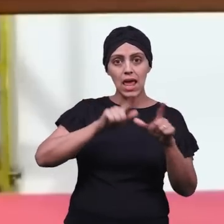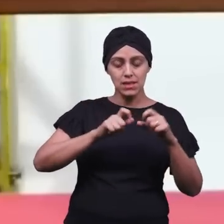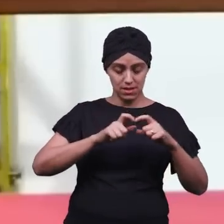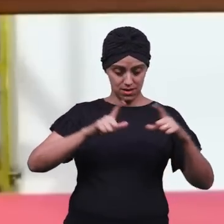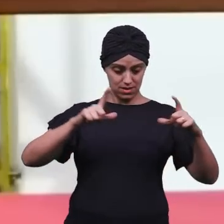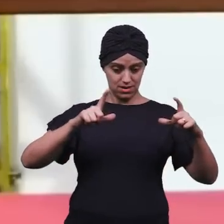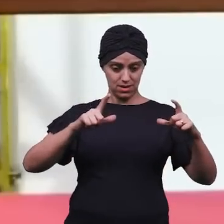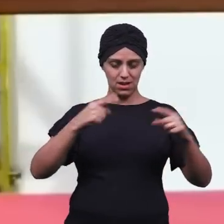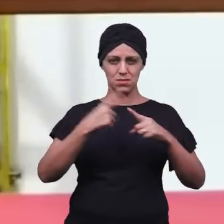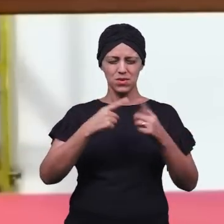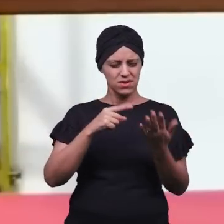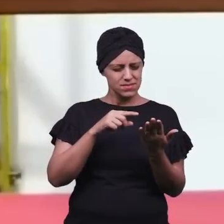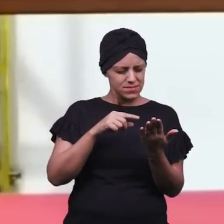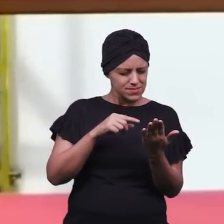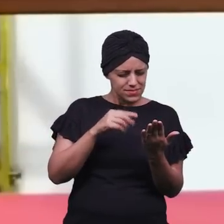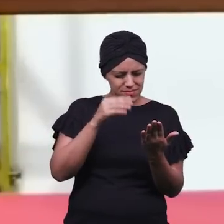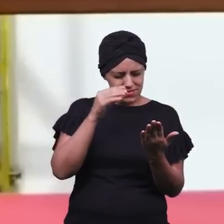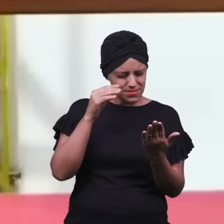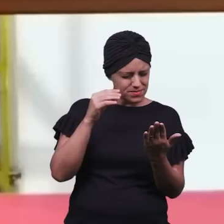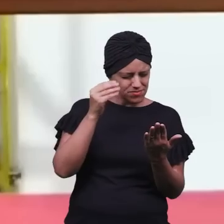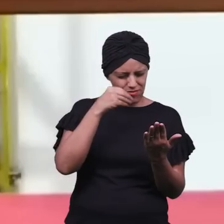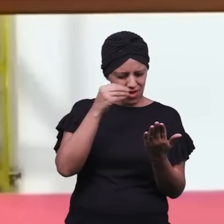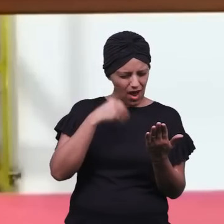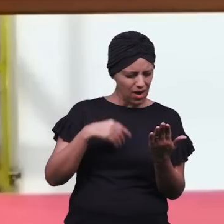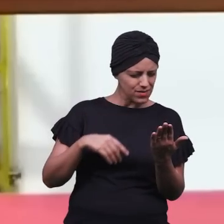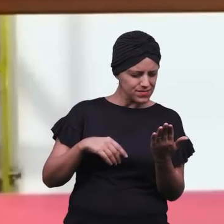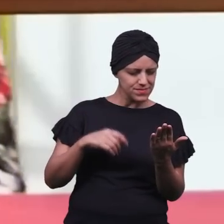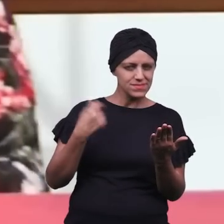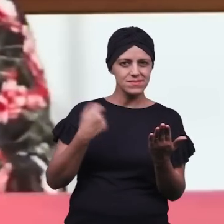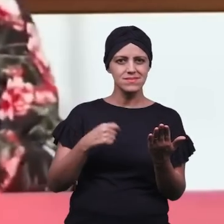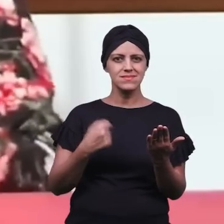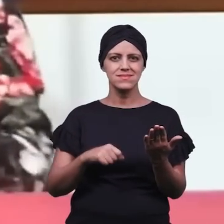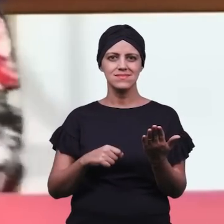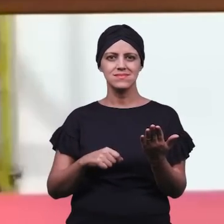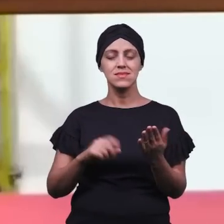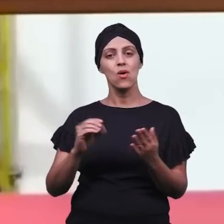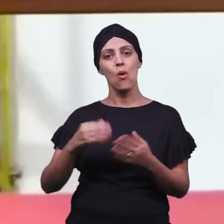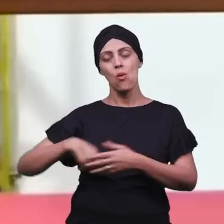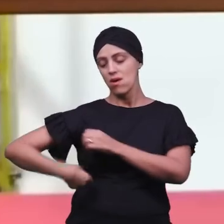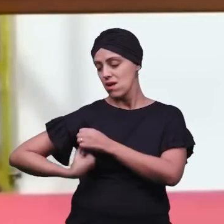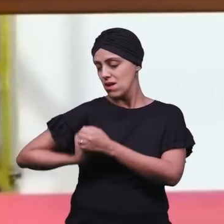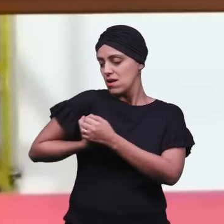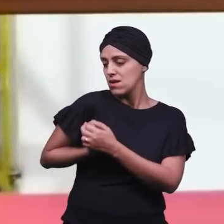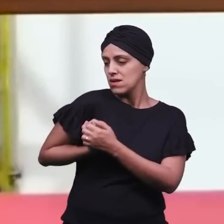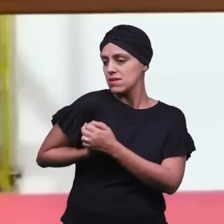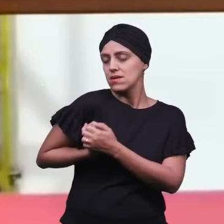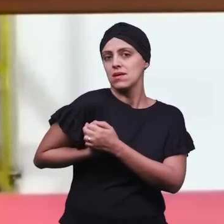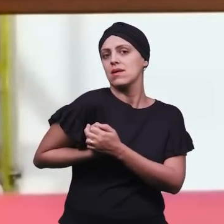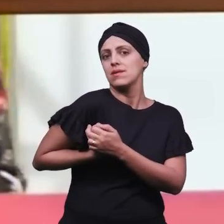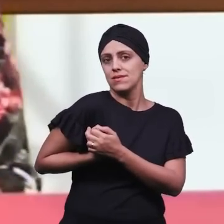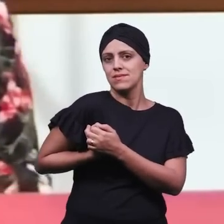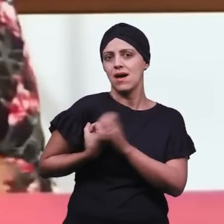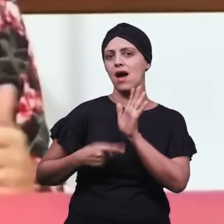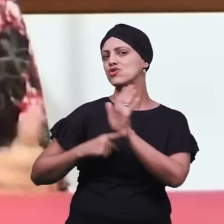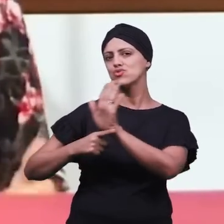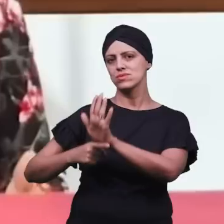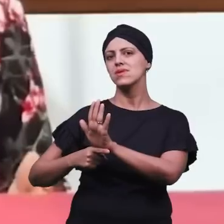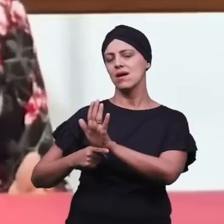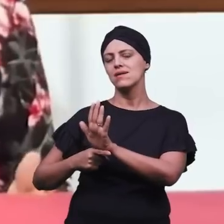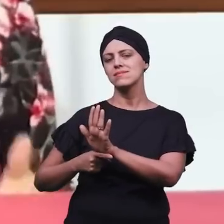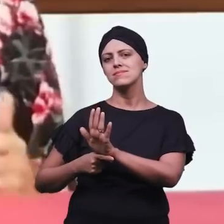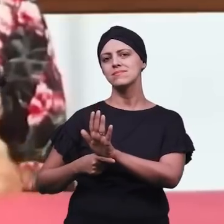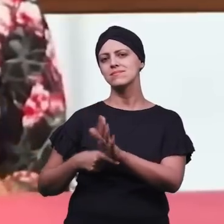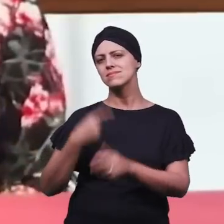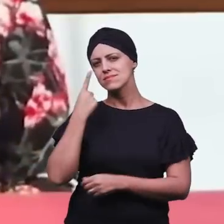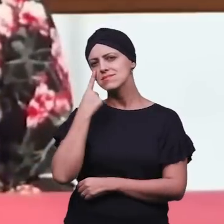ampliada, que a visão já começa a ficar um pouco enfraquecida, às vezes até de locomoção, e essa